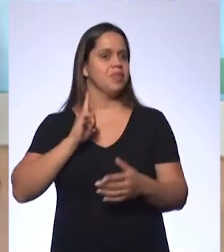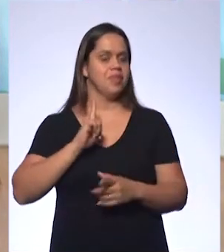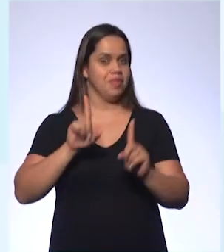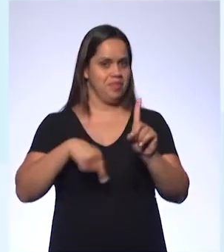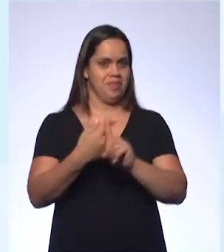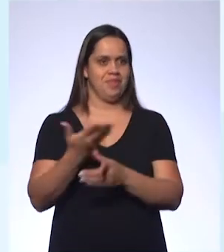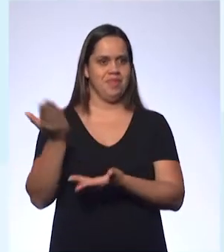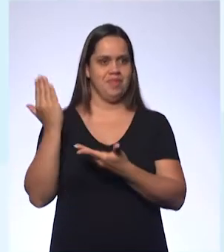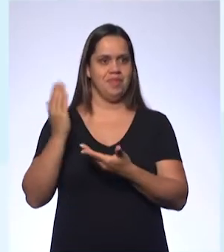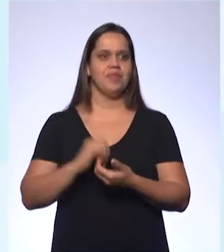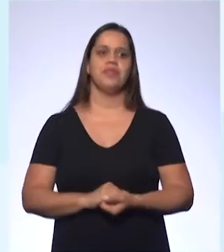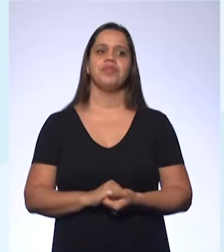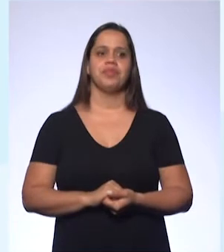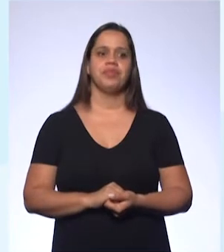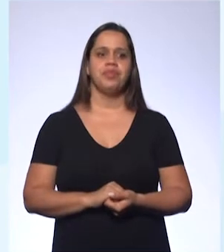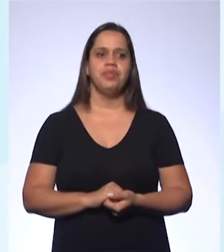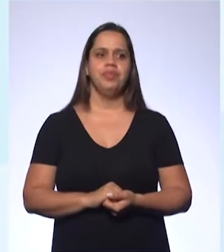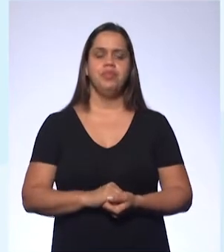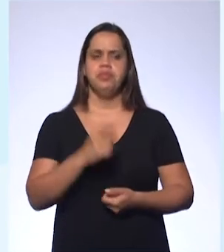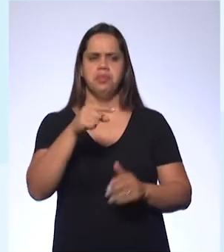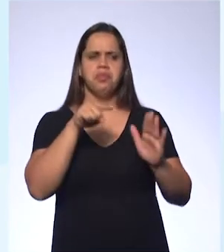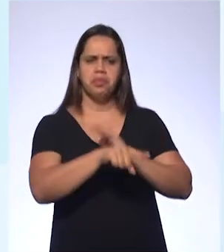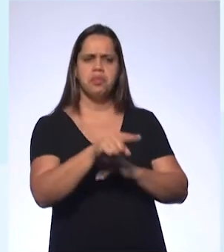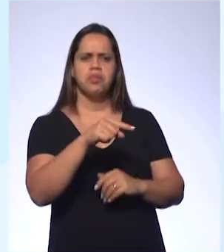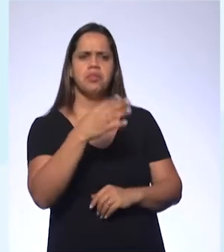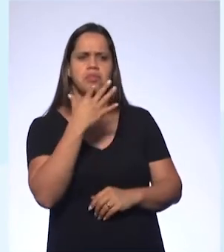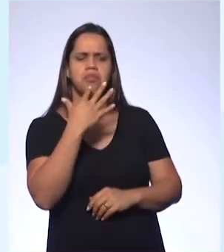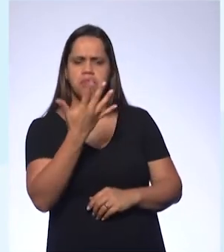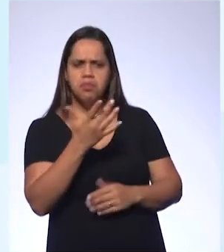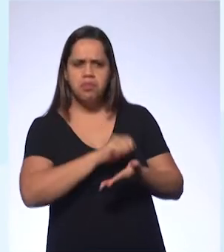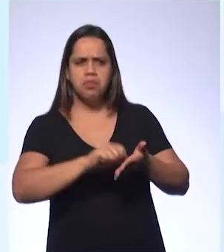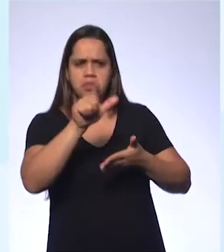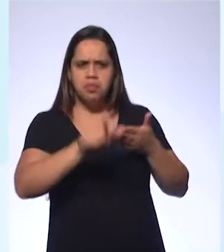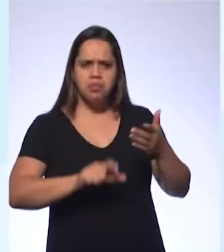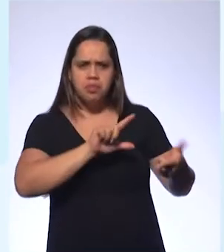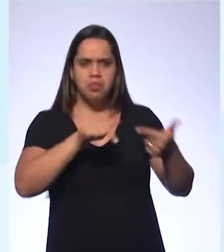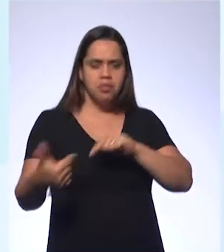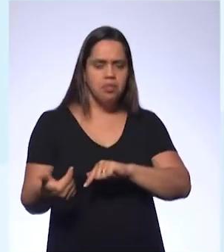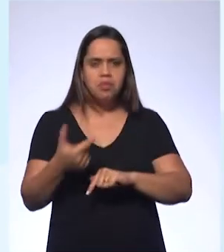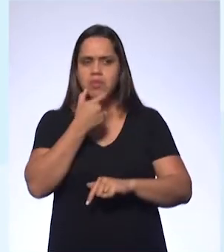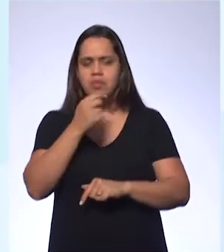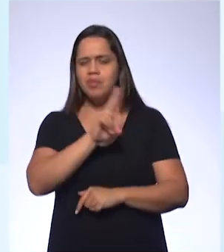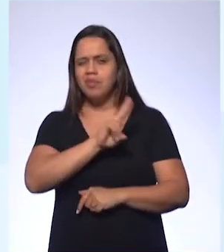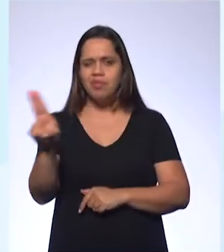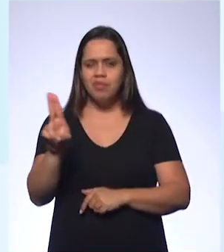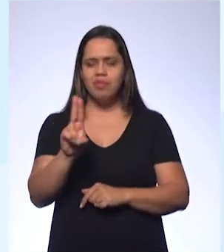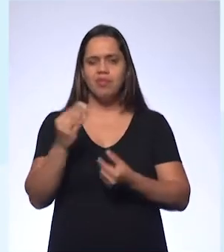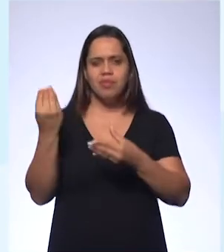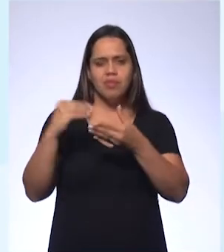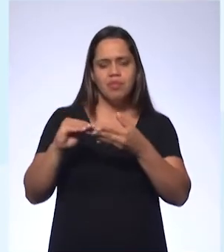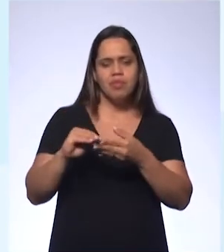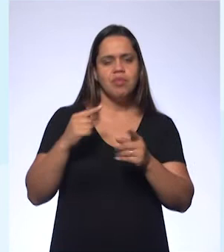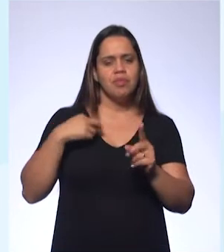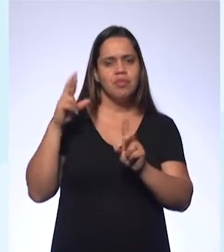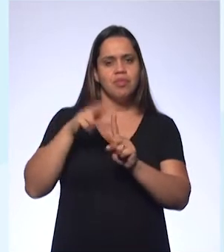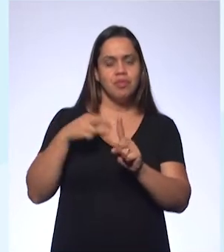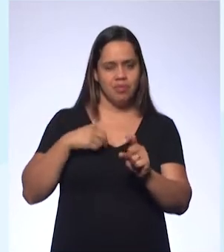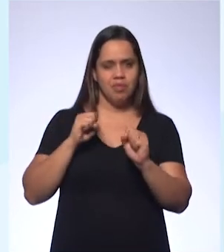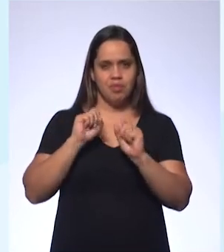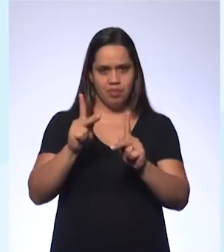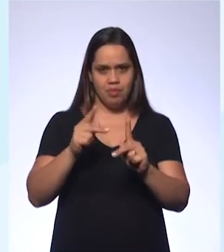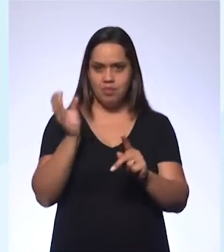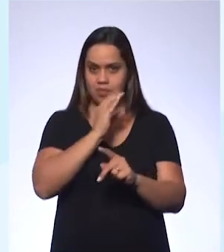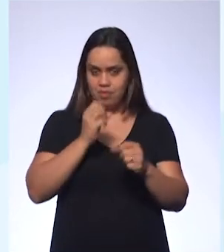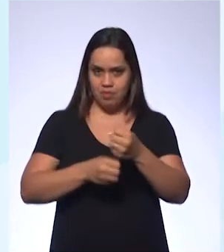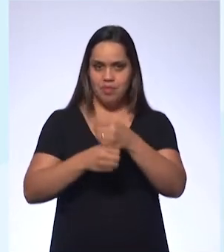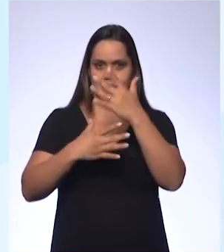uma. Mais uma. Você conhece algum escritor do modernismo inglês? Cite o seu nome e uma obra como referência. Vamos lá? Rapidinho no